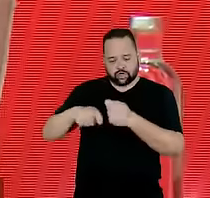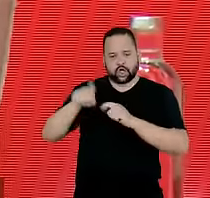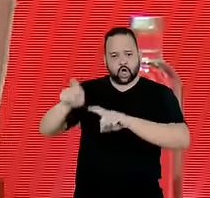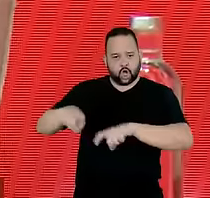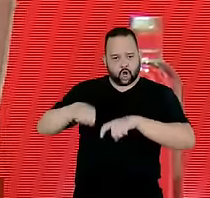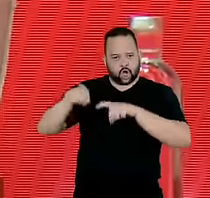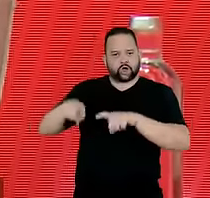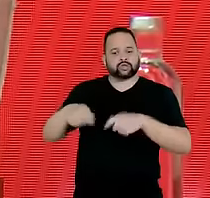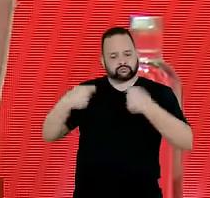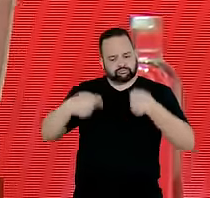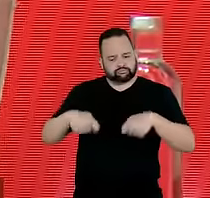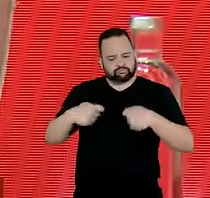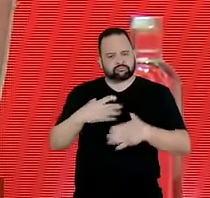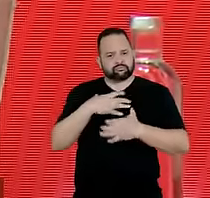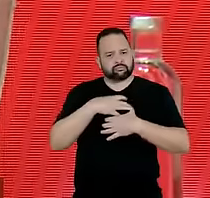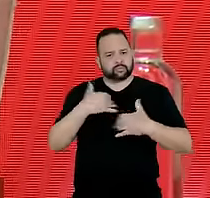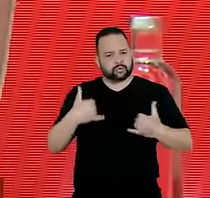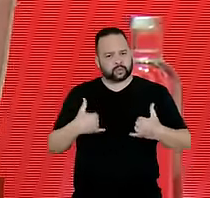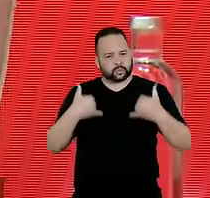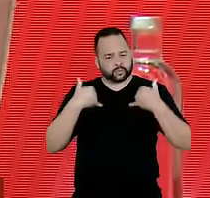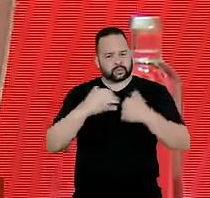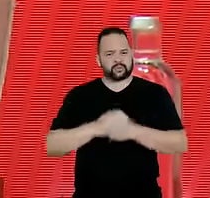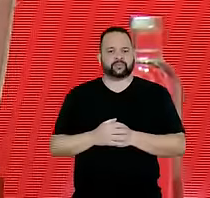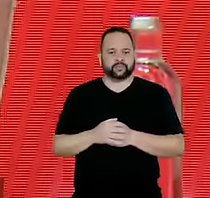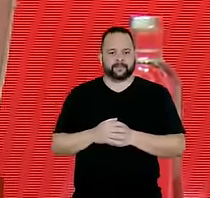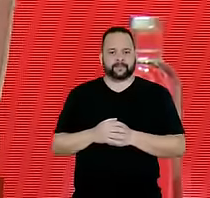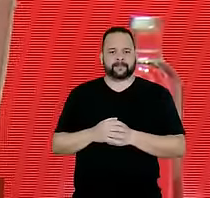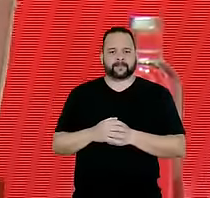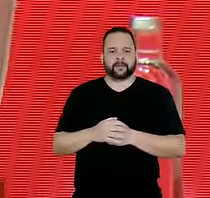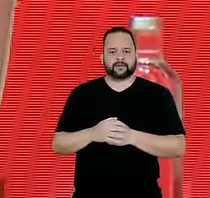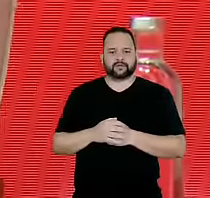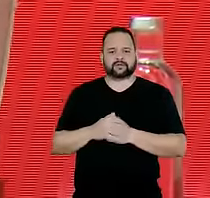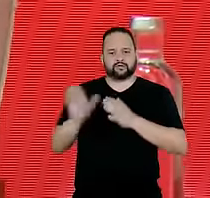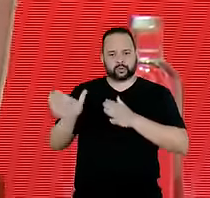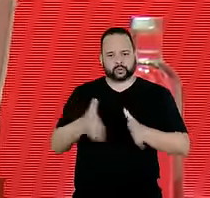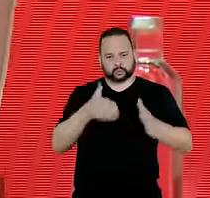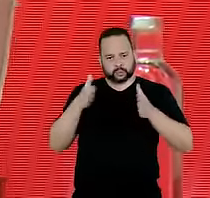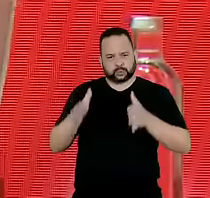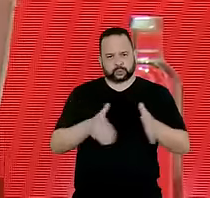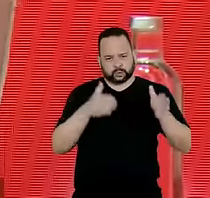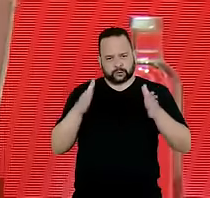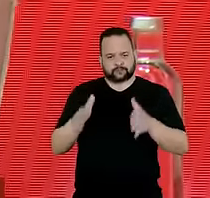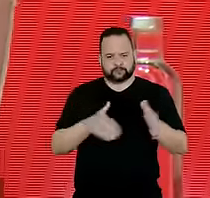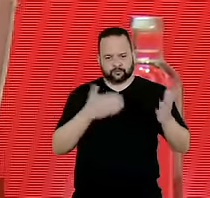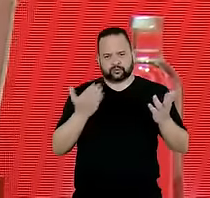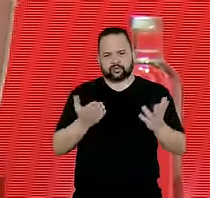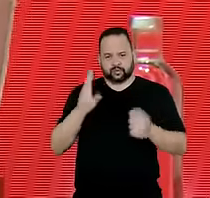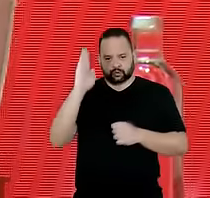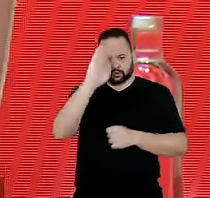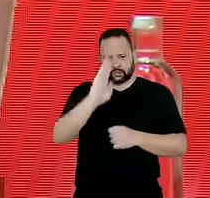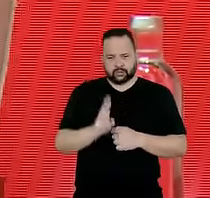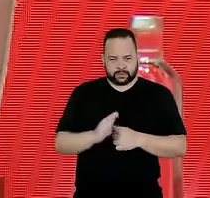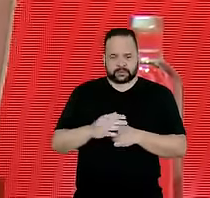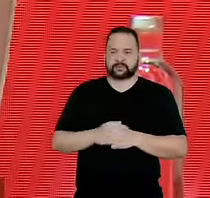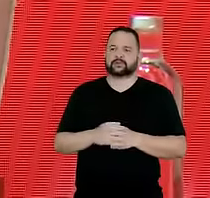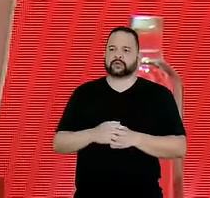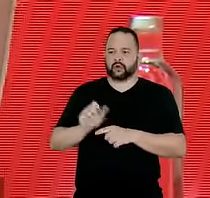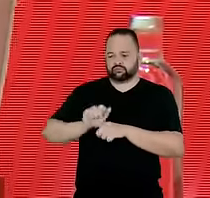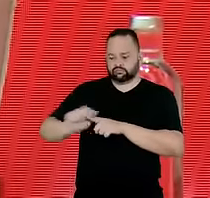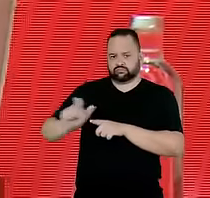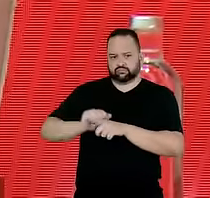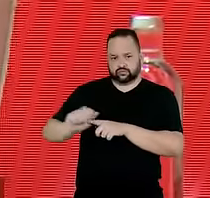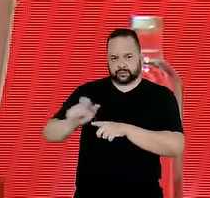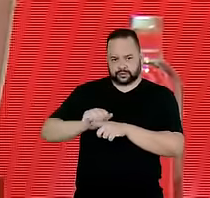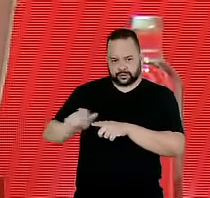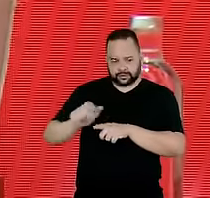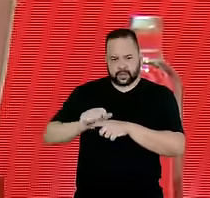grandes Produções brasileiras que são vamos dizer assim financiadas pelo mercado de capitais